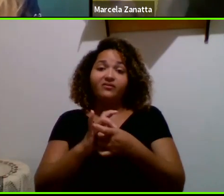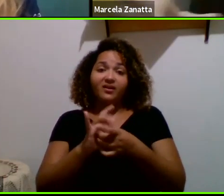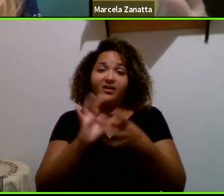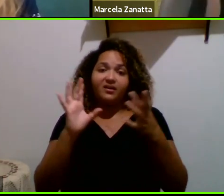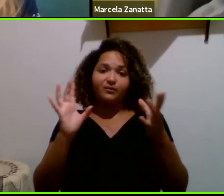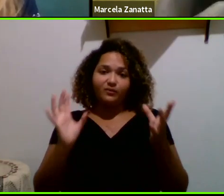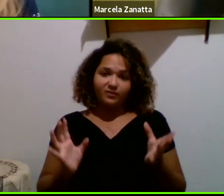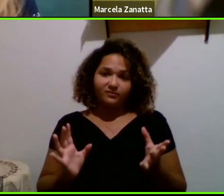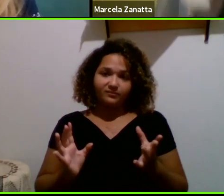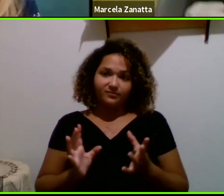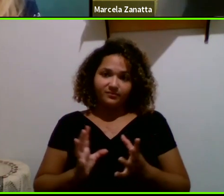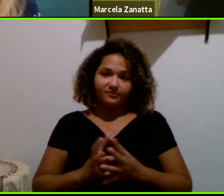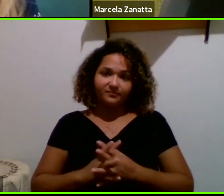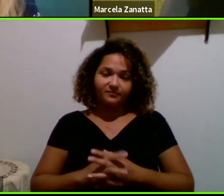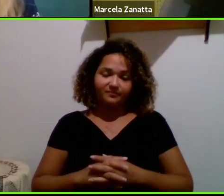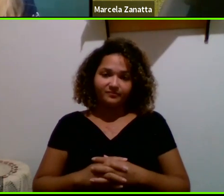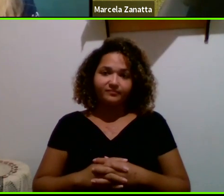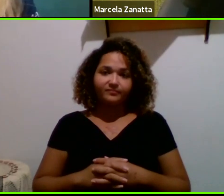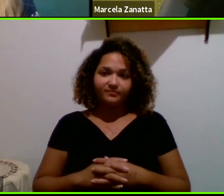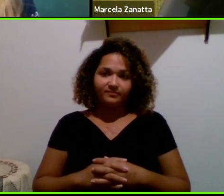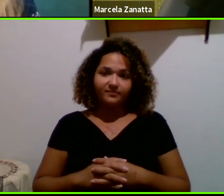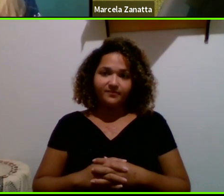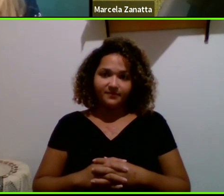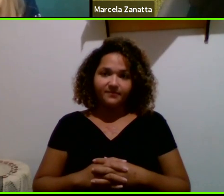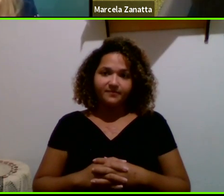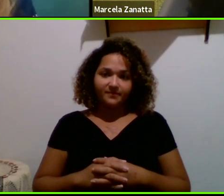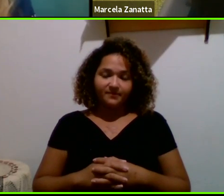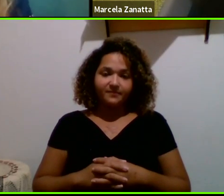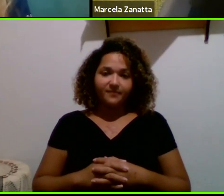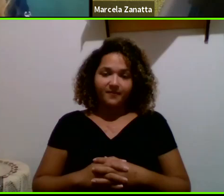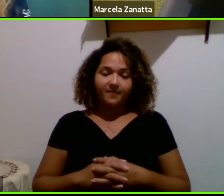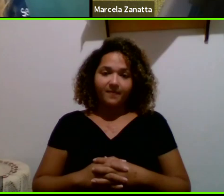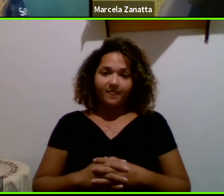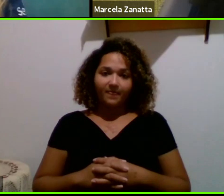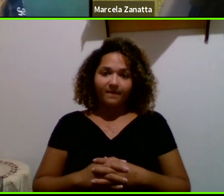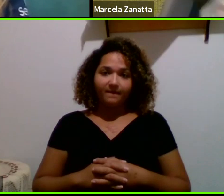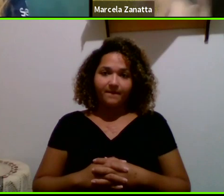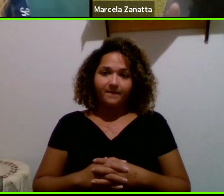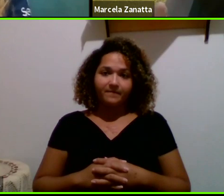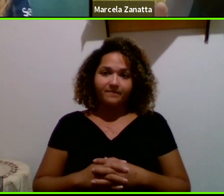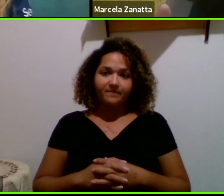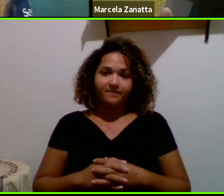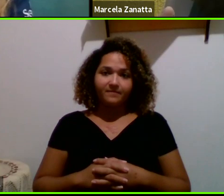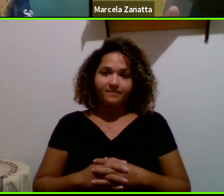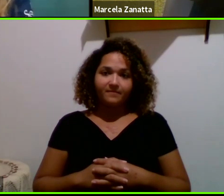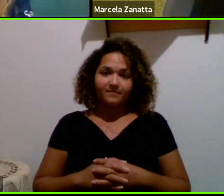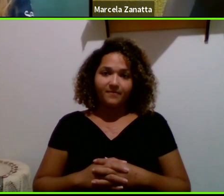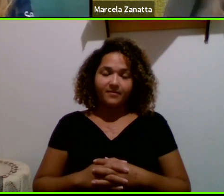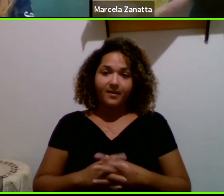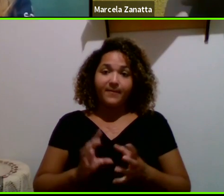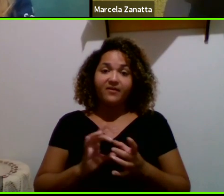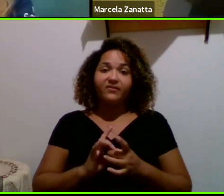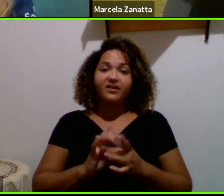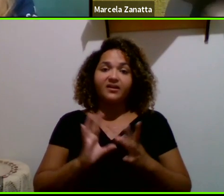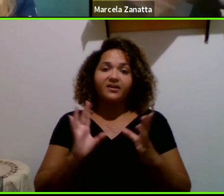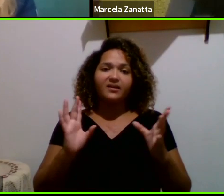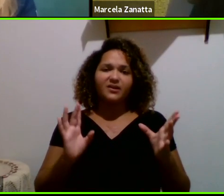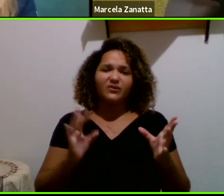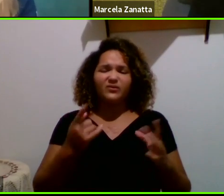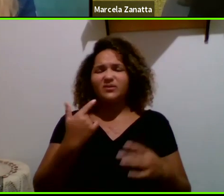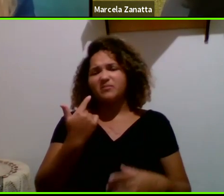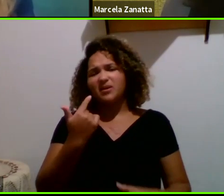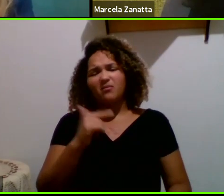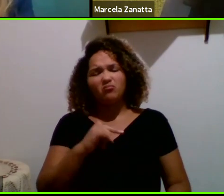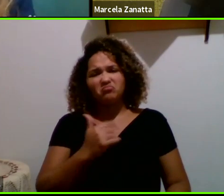hemorragia? Gente, se tiver hemorragia, pega outro acesso ali na hora. Qual que é a dificuldade? Não é assim no pronto-socorro? Não é assim no trauma,